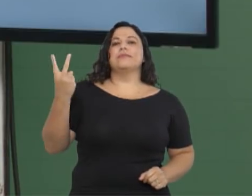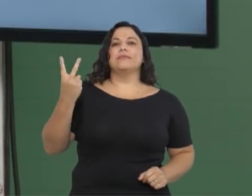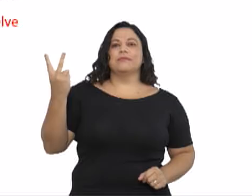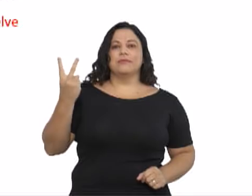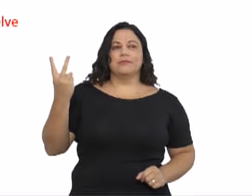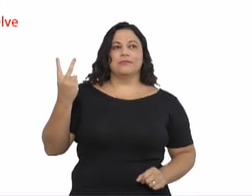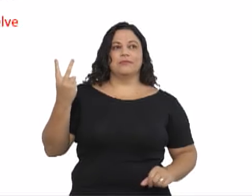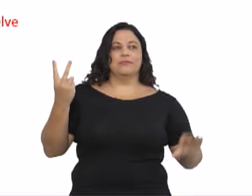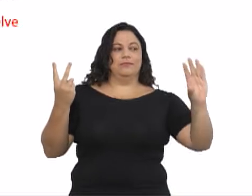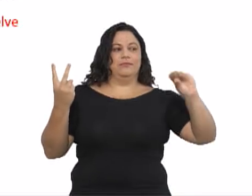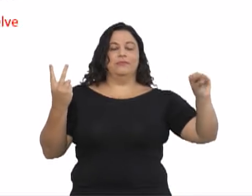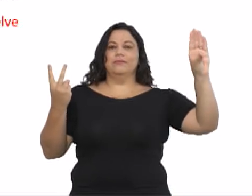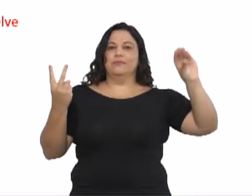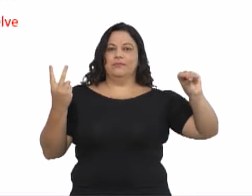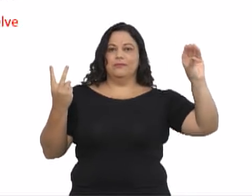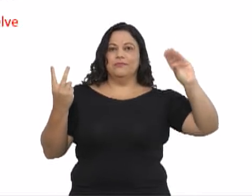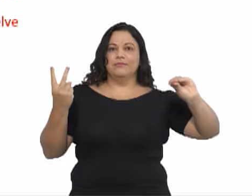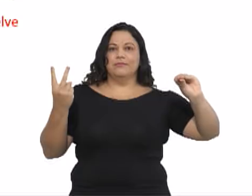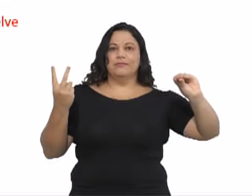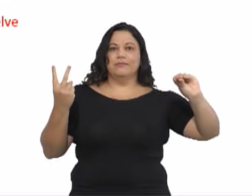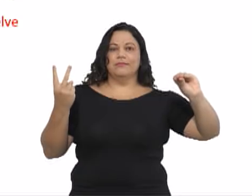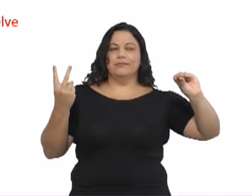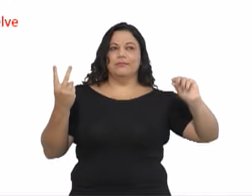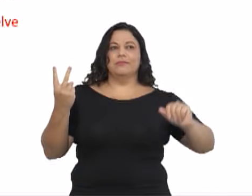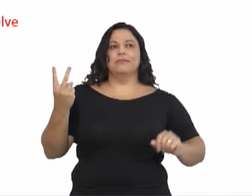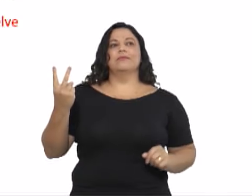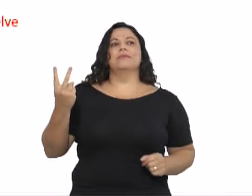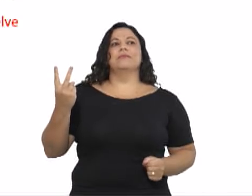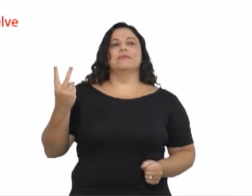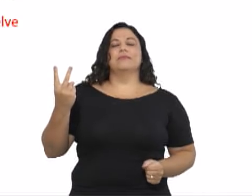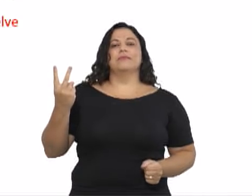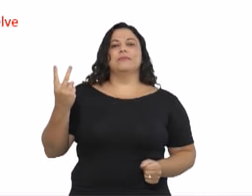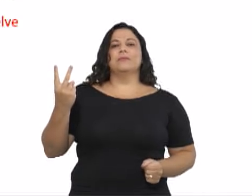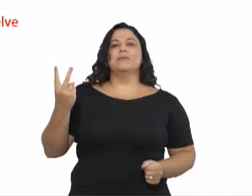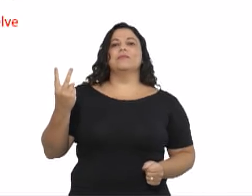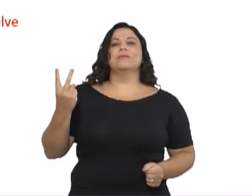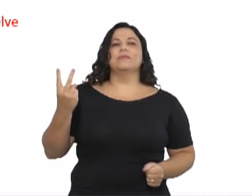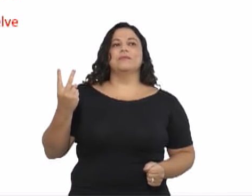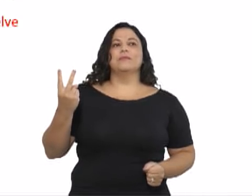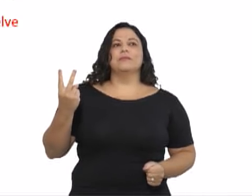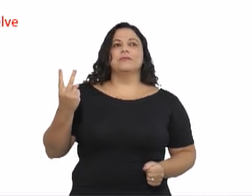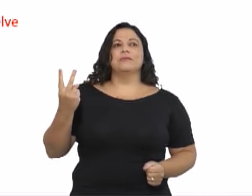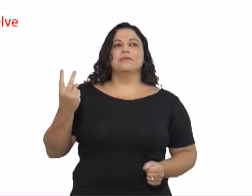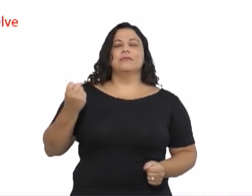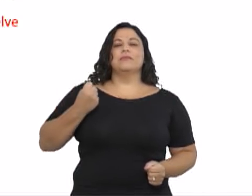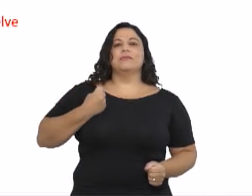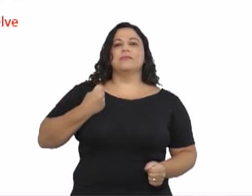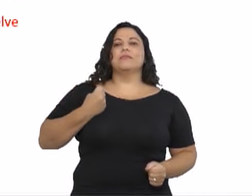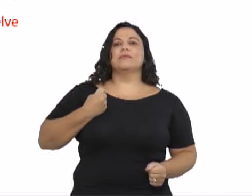2. Two. Repeat. Two.